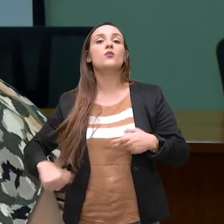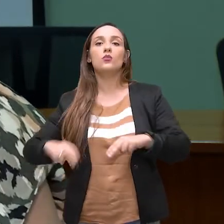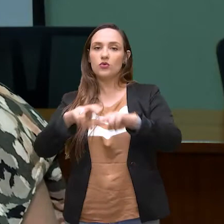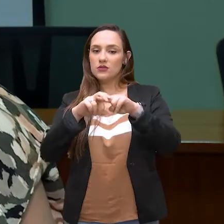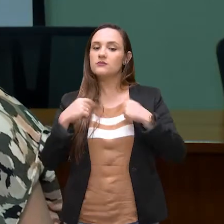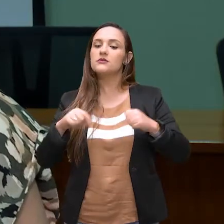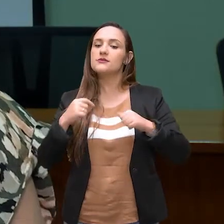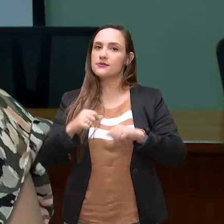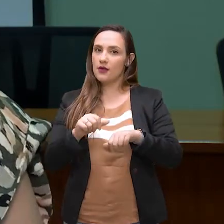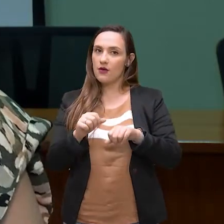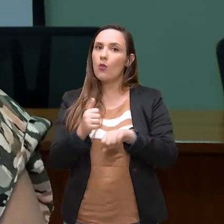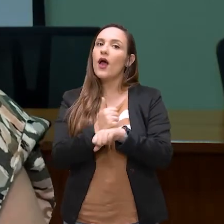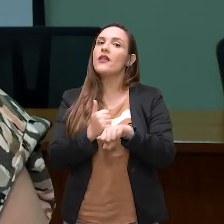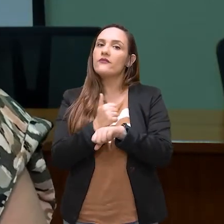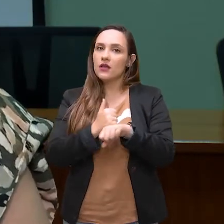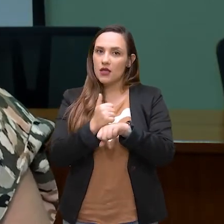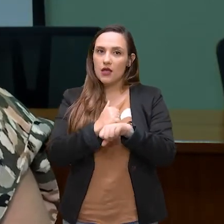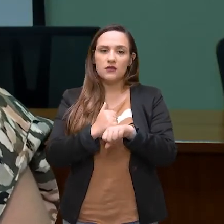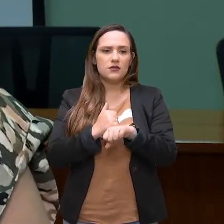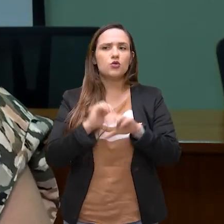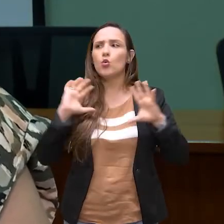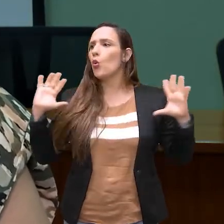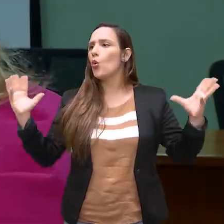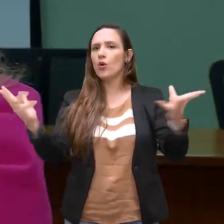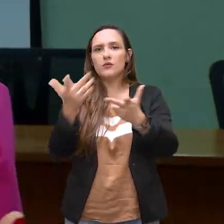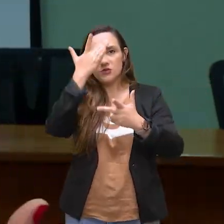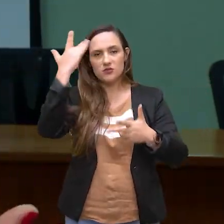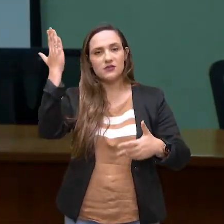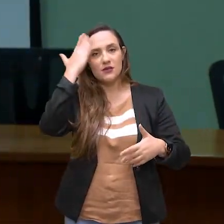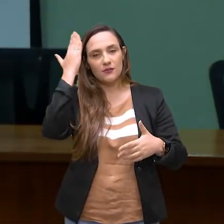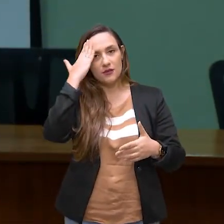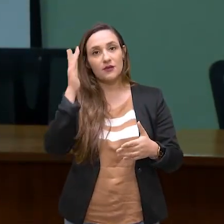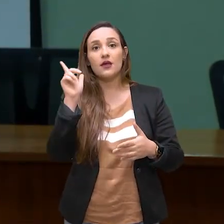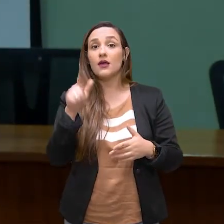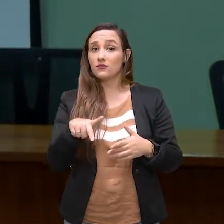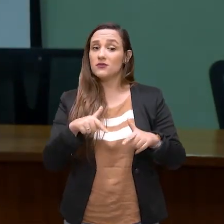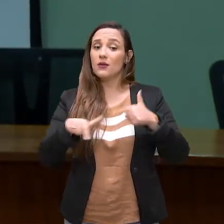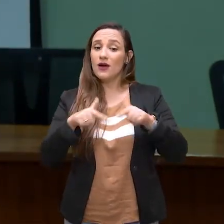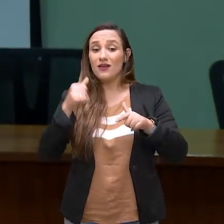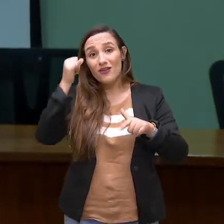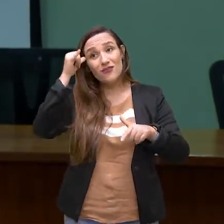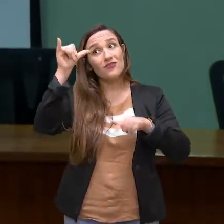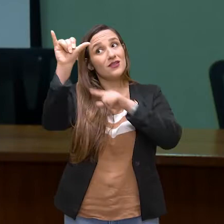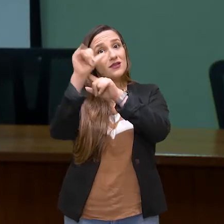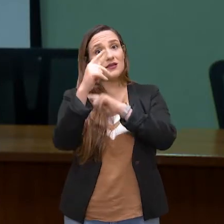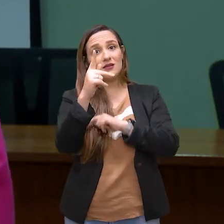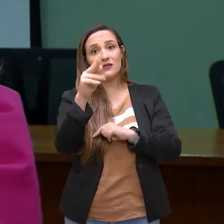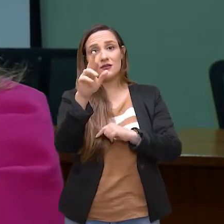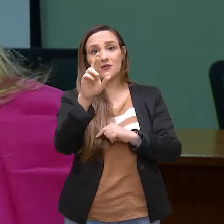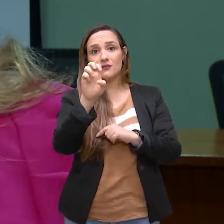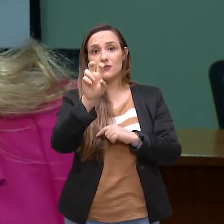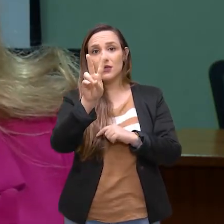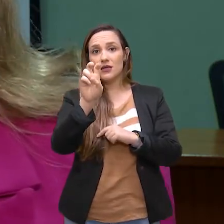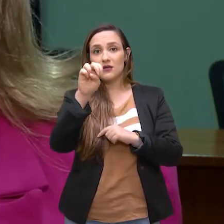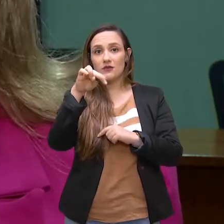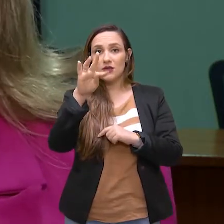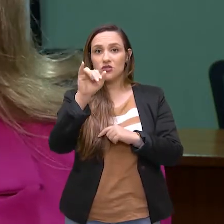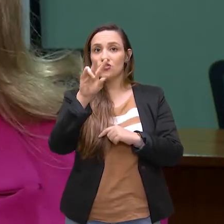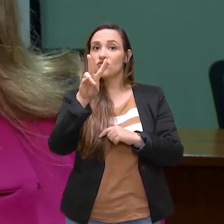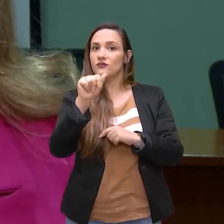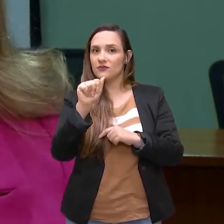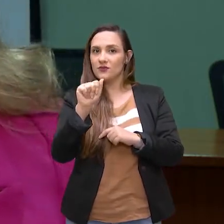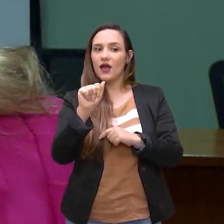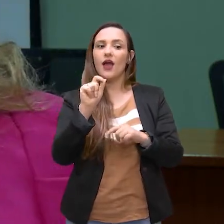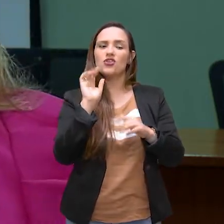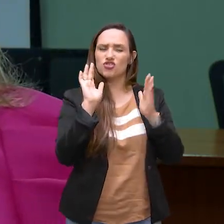se qualificar e oferecer esse treinamento para todos. É uma atuação preventiva da Procuradoria-Geral do Estado, que já vem ao longo dos anos com